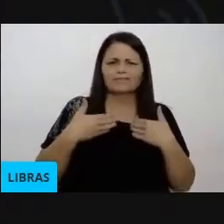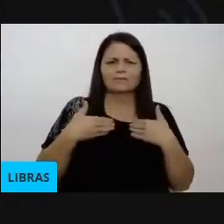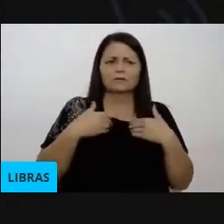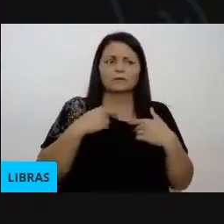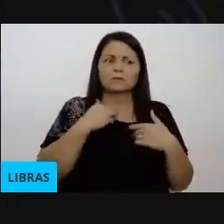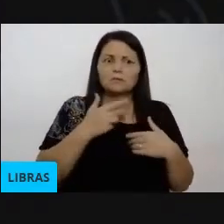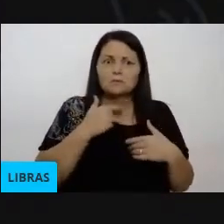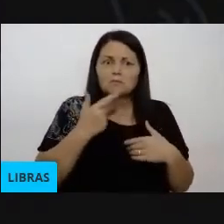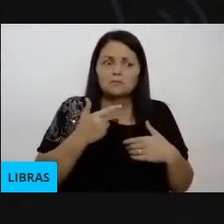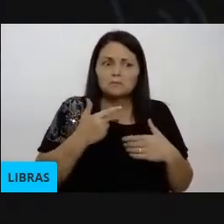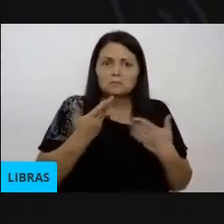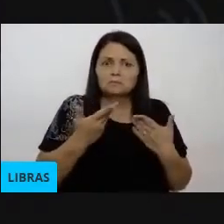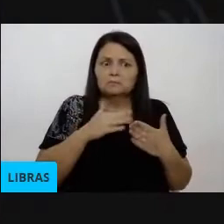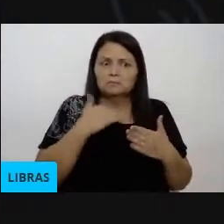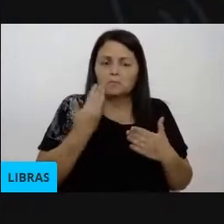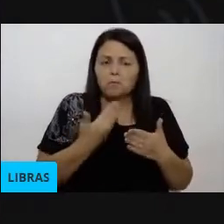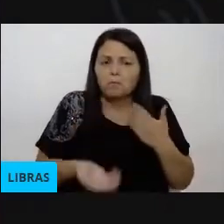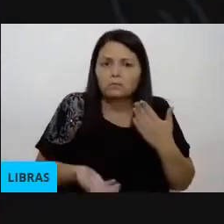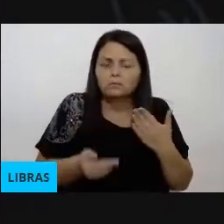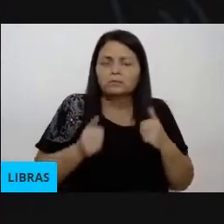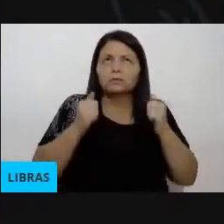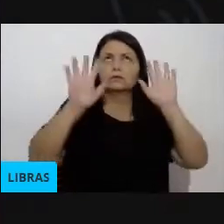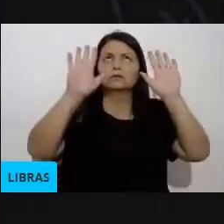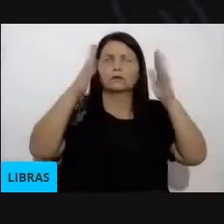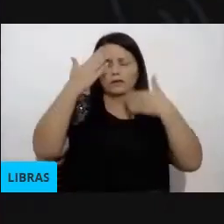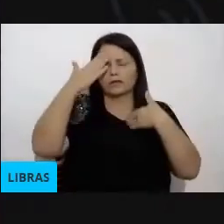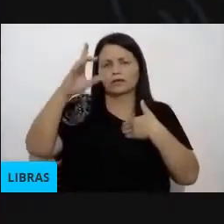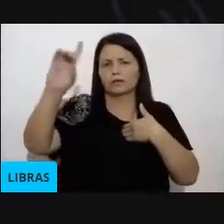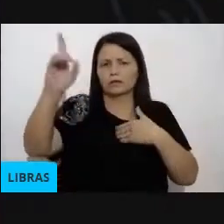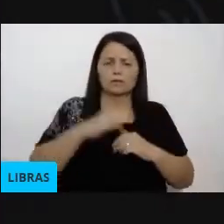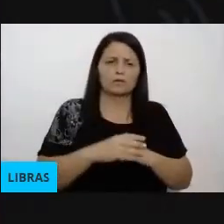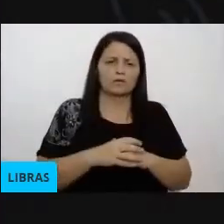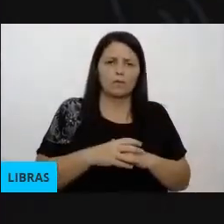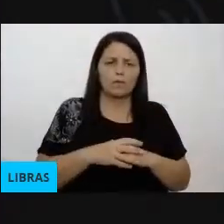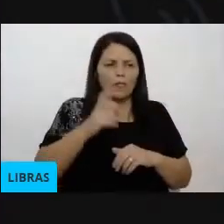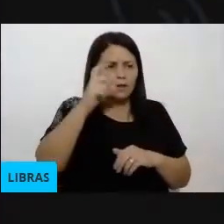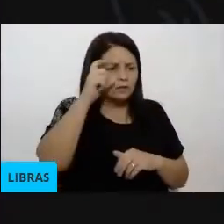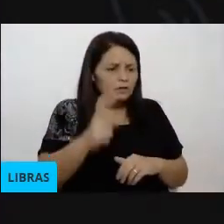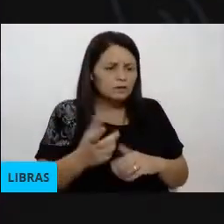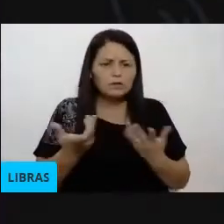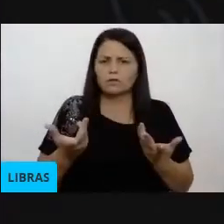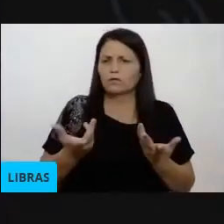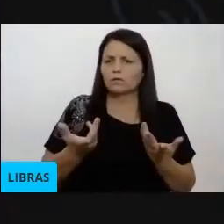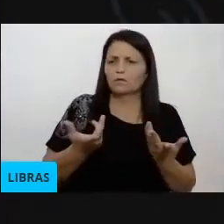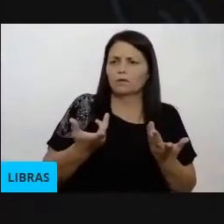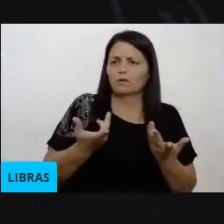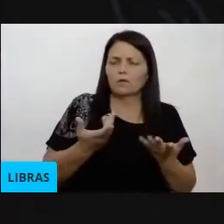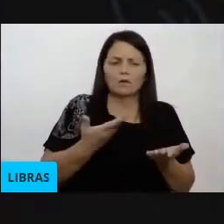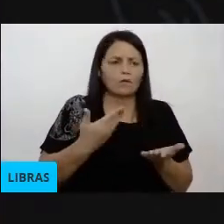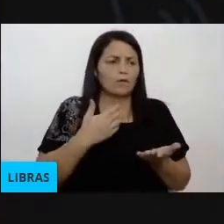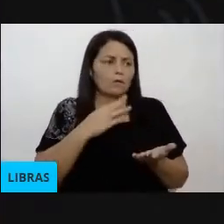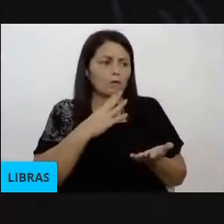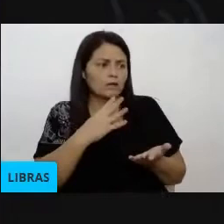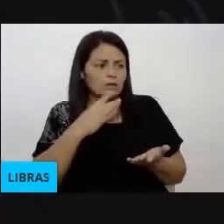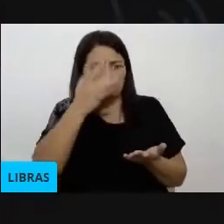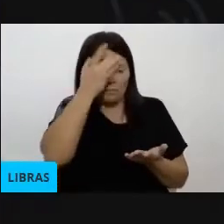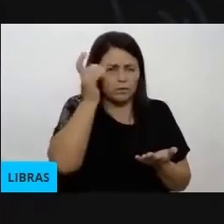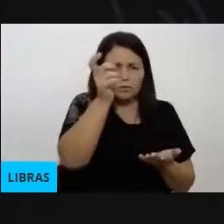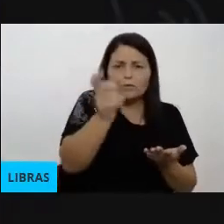agradecer. Eu garanto que não tem ninguém que está aqui assistindo que não tenha conhecido